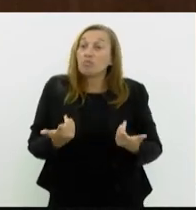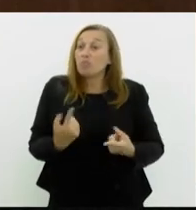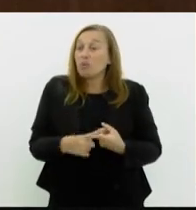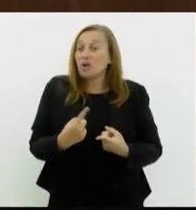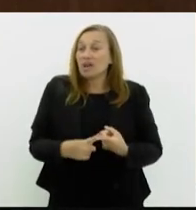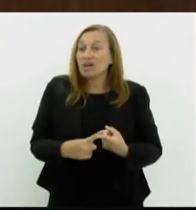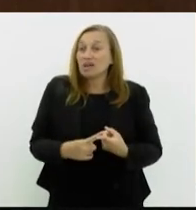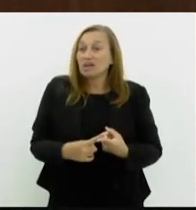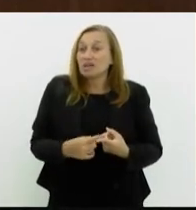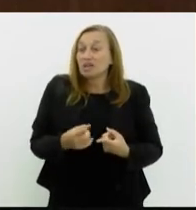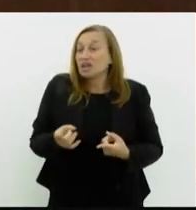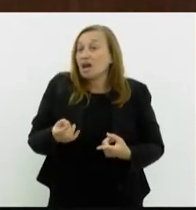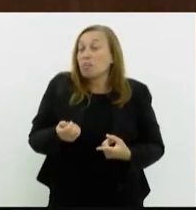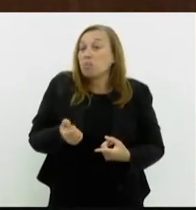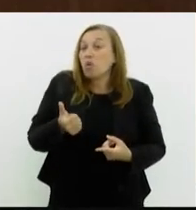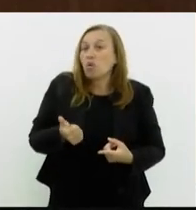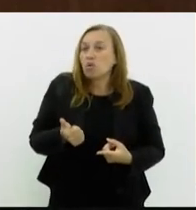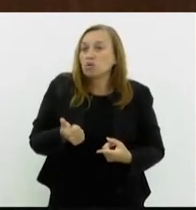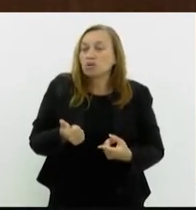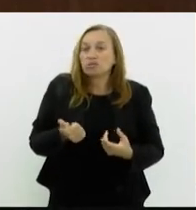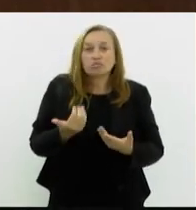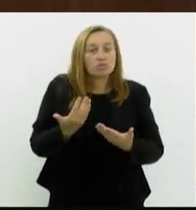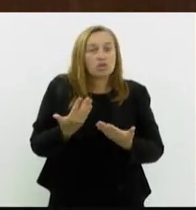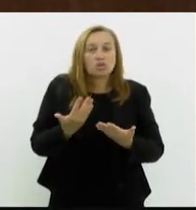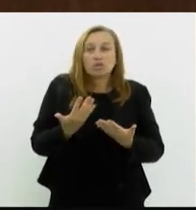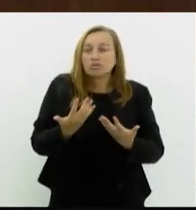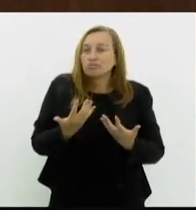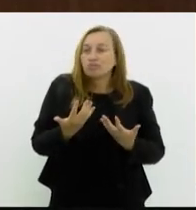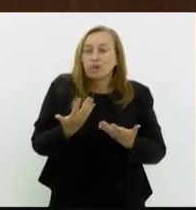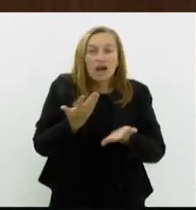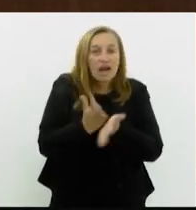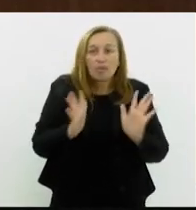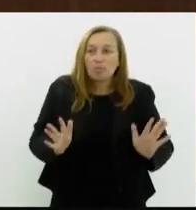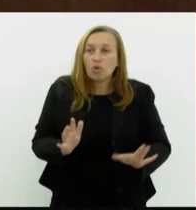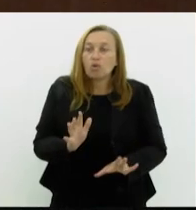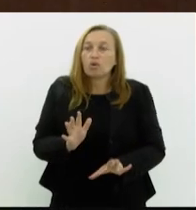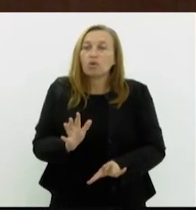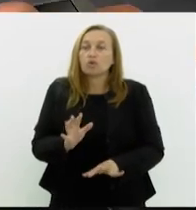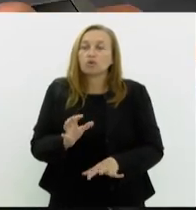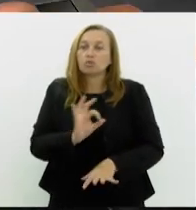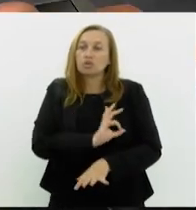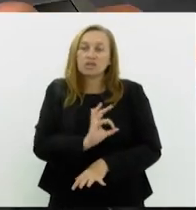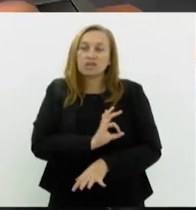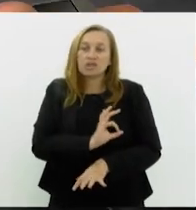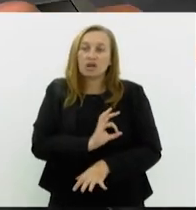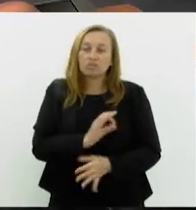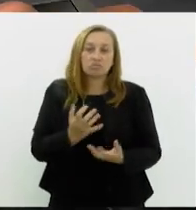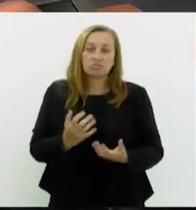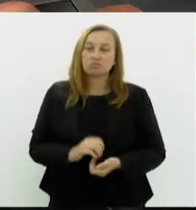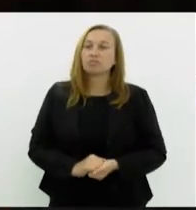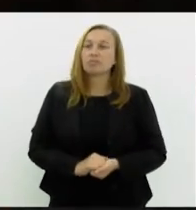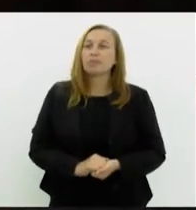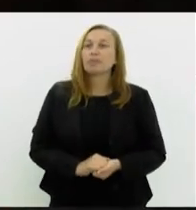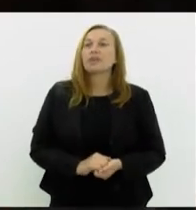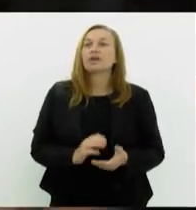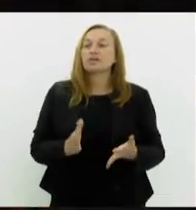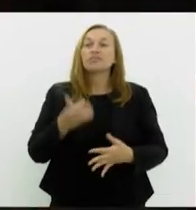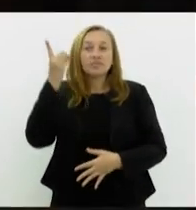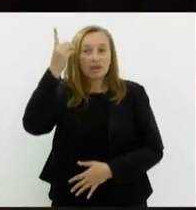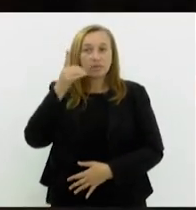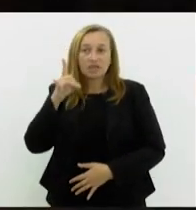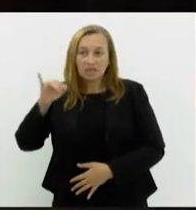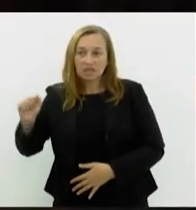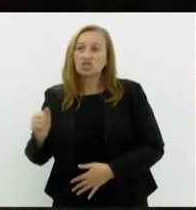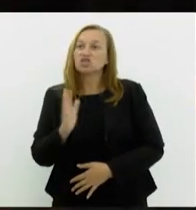ser policial. Daqui a pouco eles não querem mais sair à rua, porque está cada vez mais difícil. Então é isso, presidente. Obrigada. Deputada Índia, nós